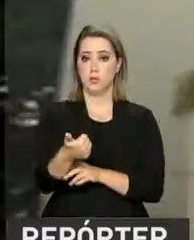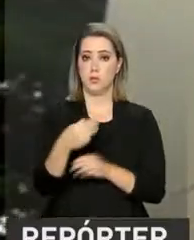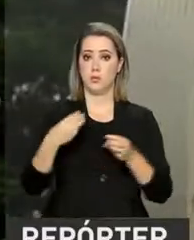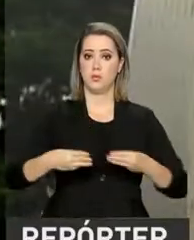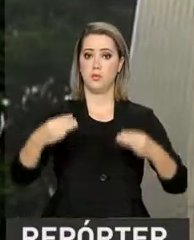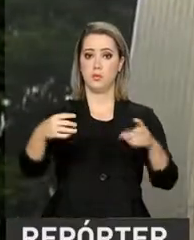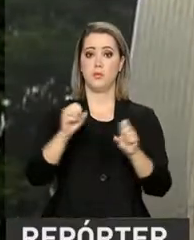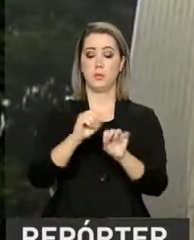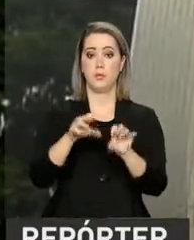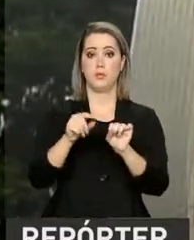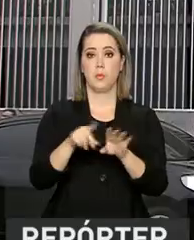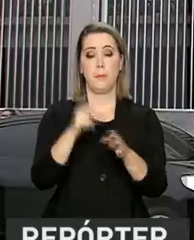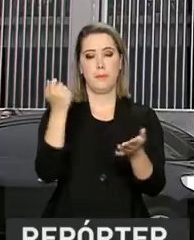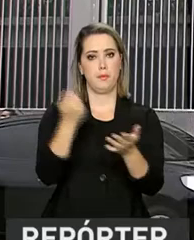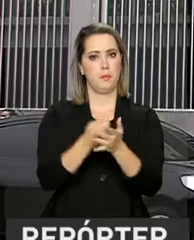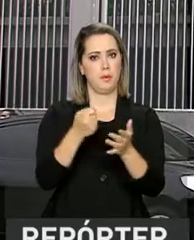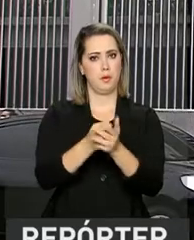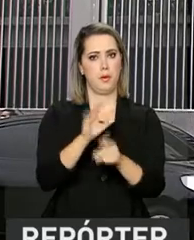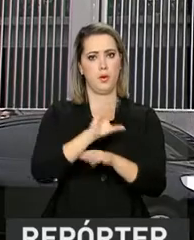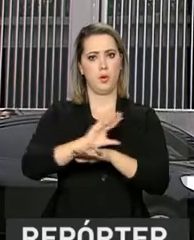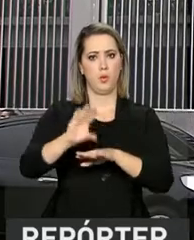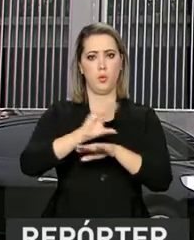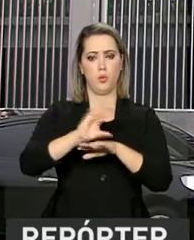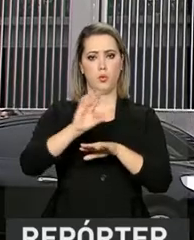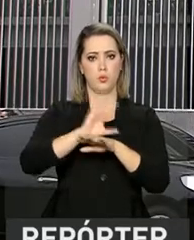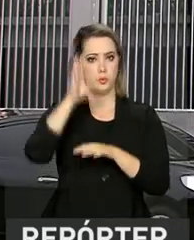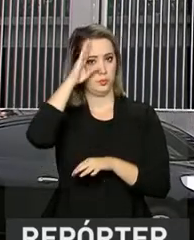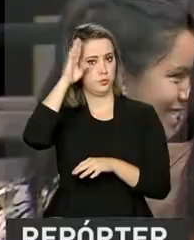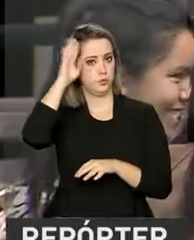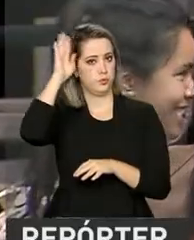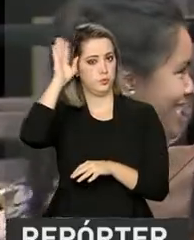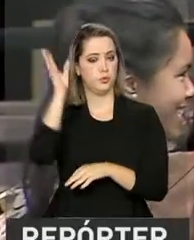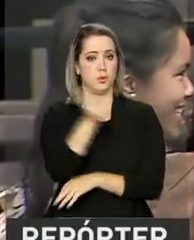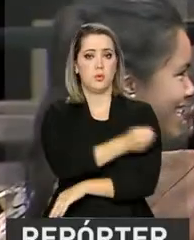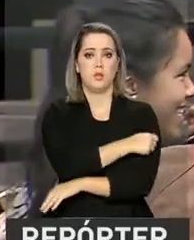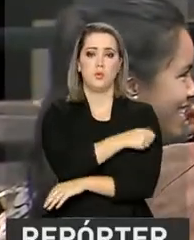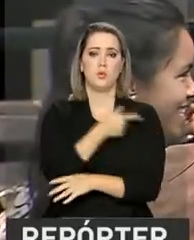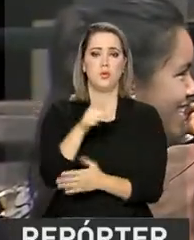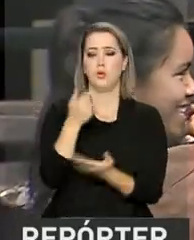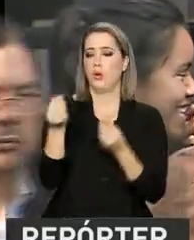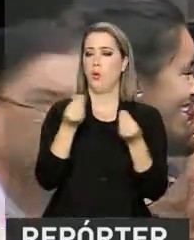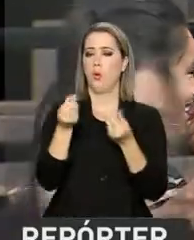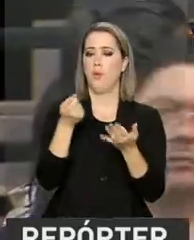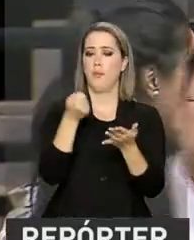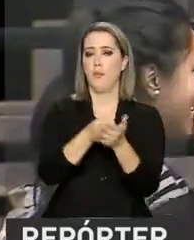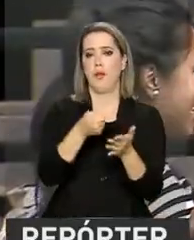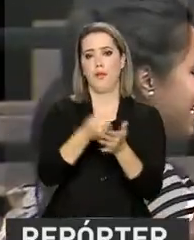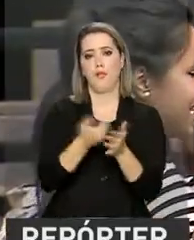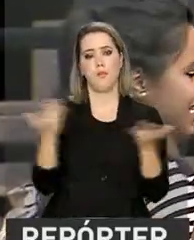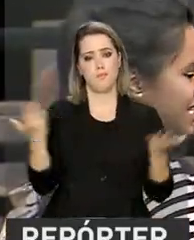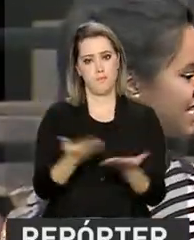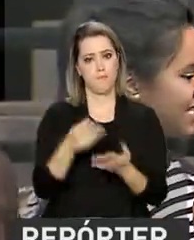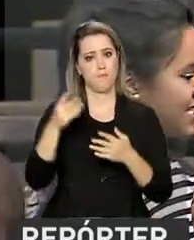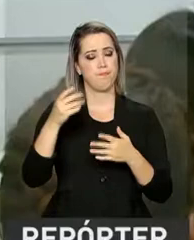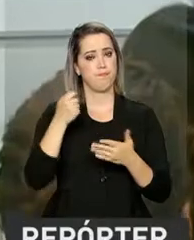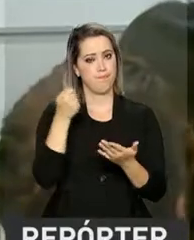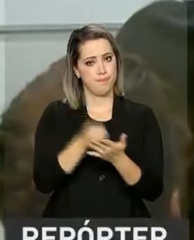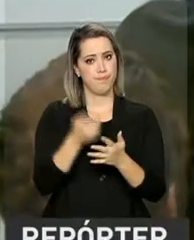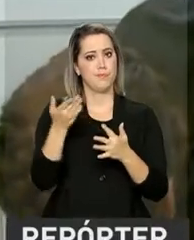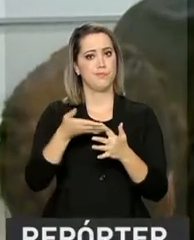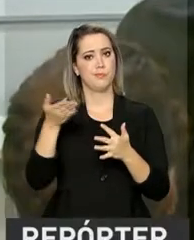para financiar cursos superiores para estudantes que não têm condições de arcar com mensalidades